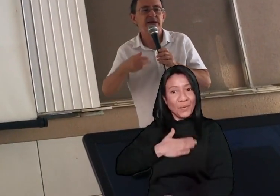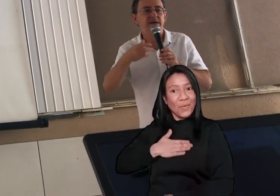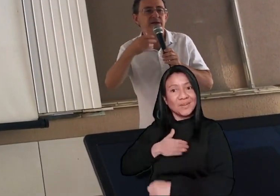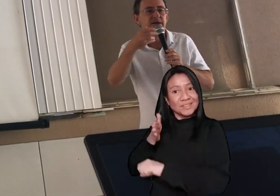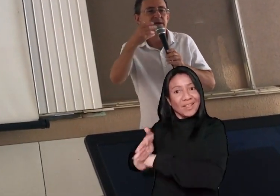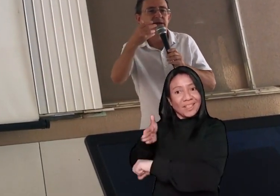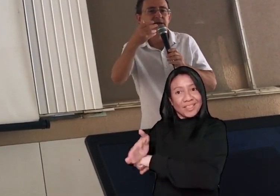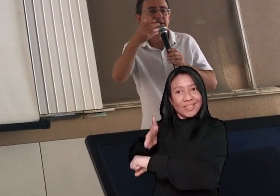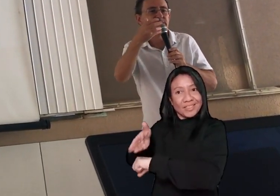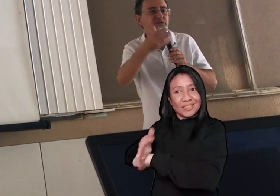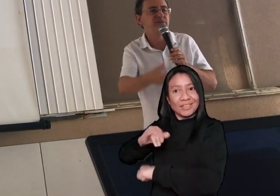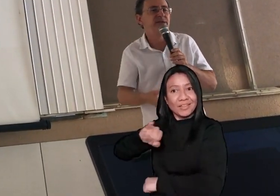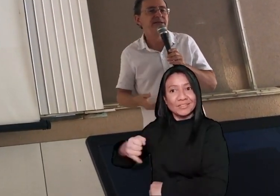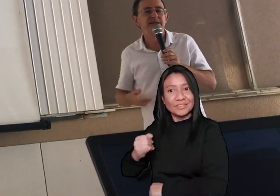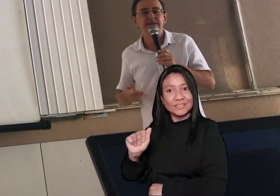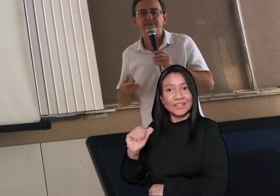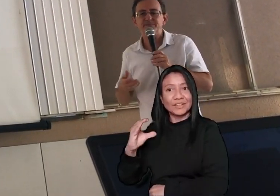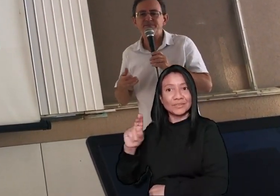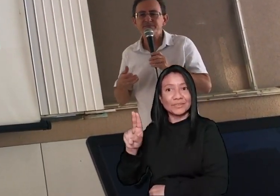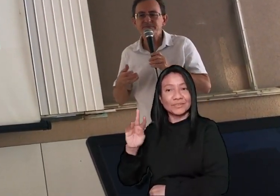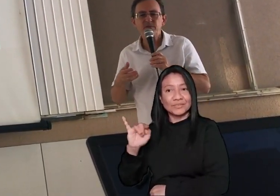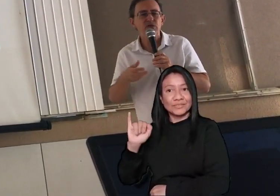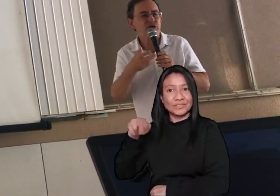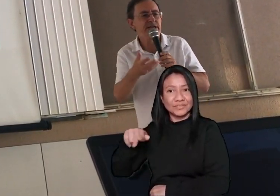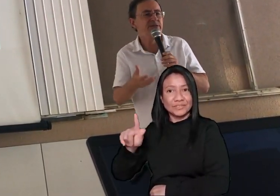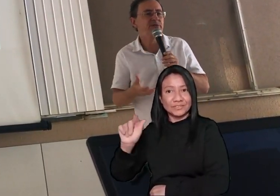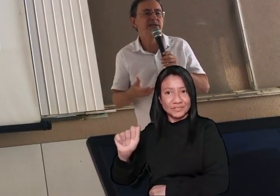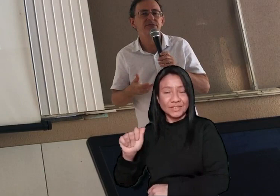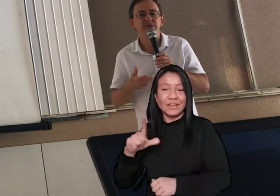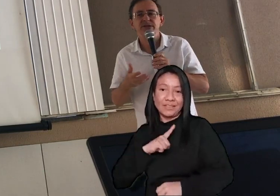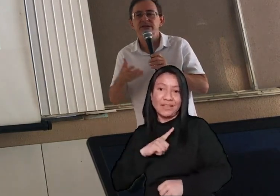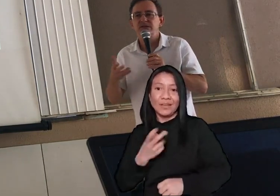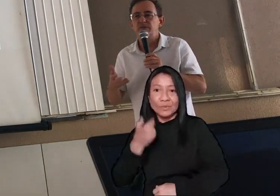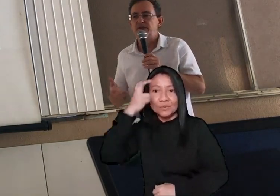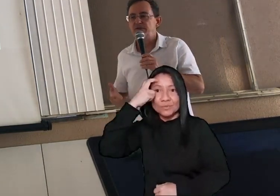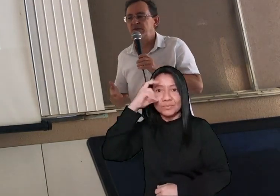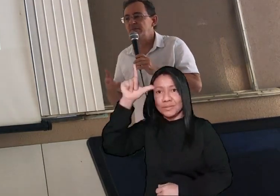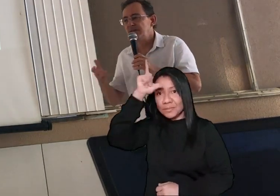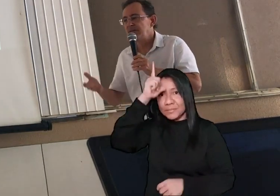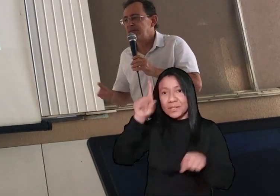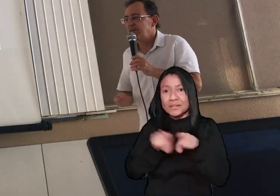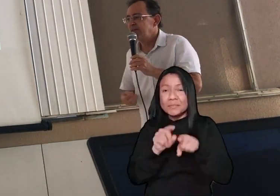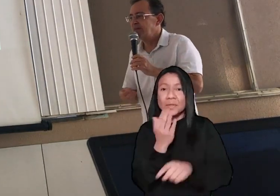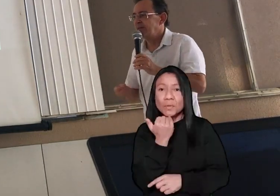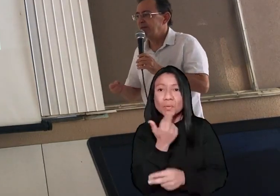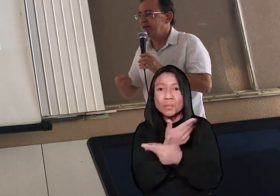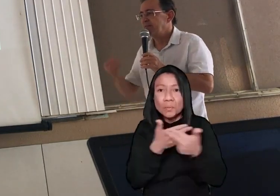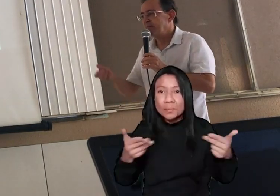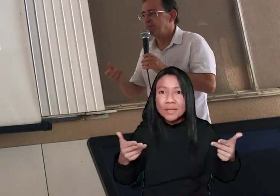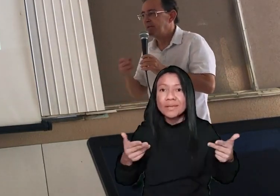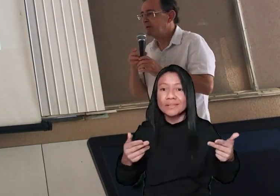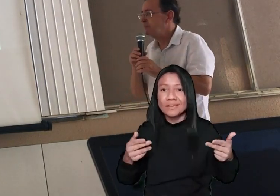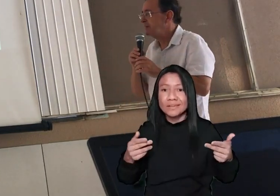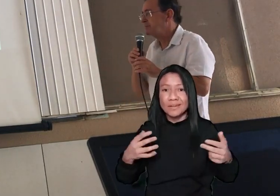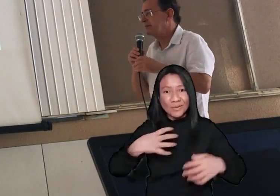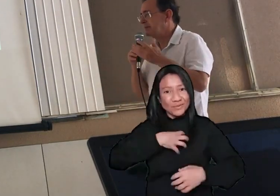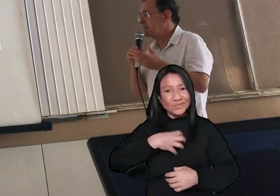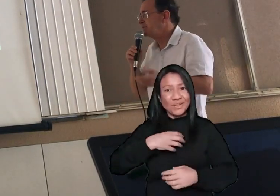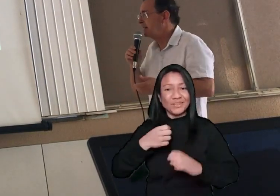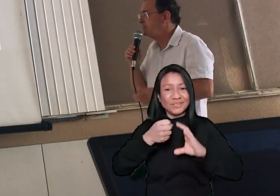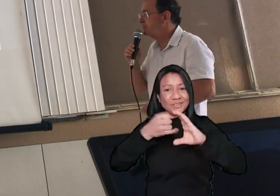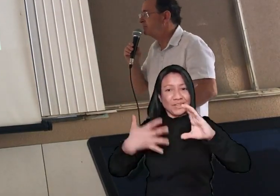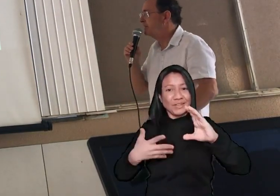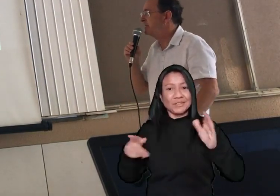comida, a gastronomia, o jeito, né, do pessoal alemão, por isso que